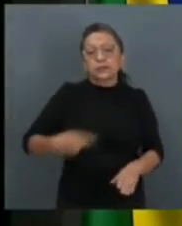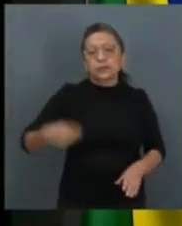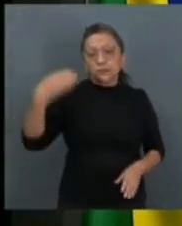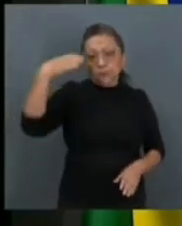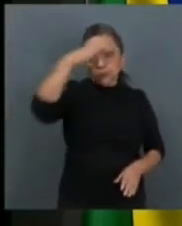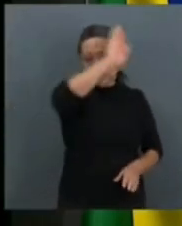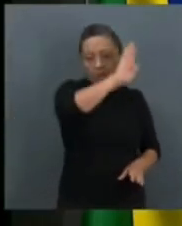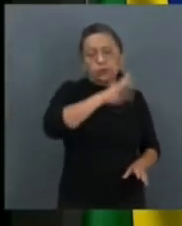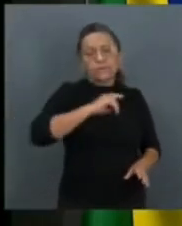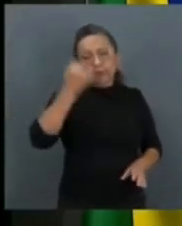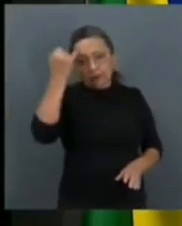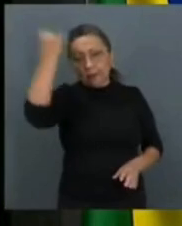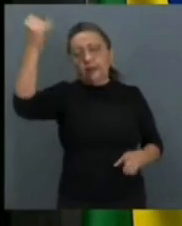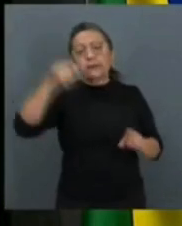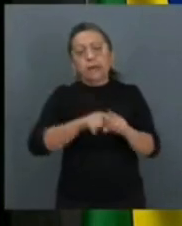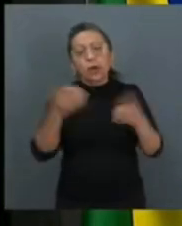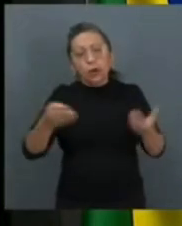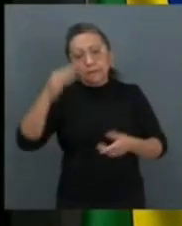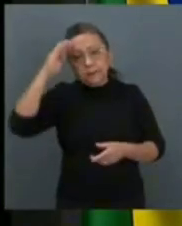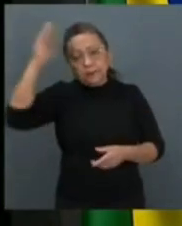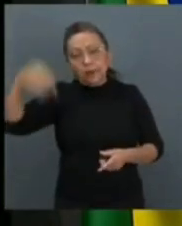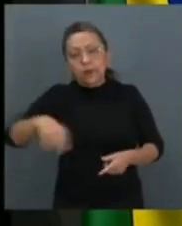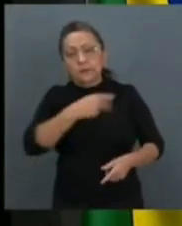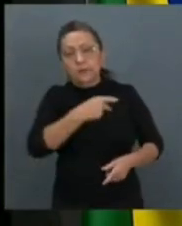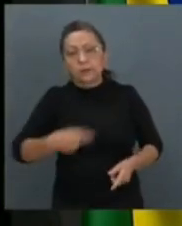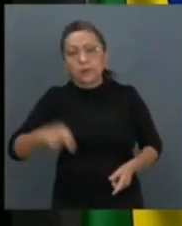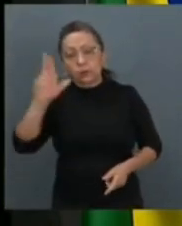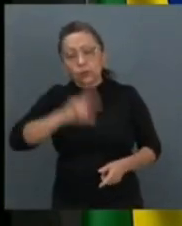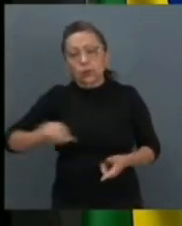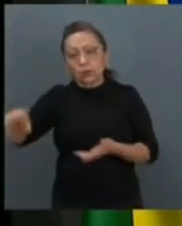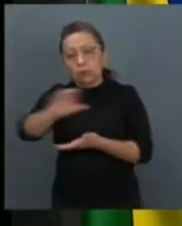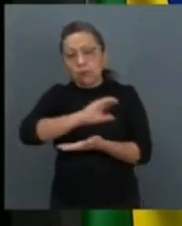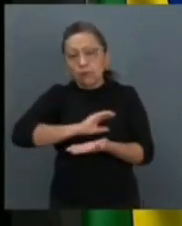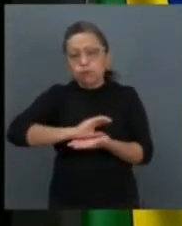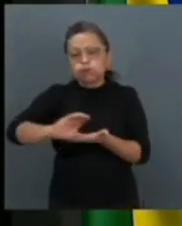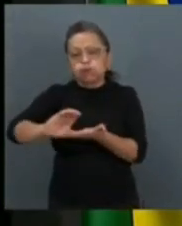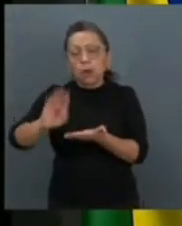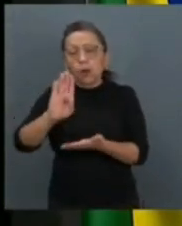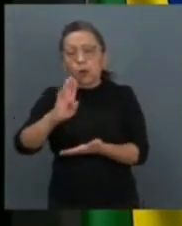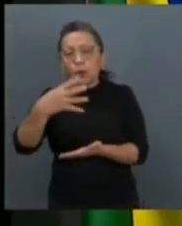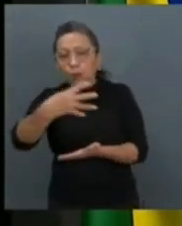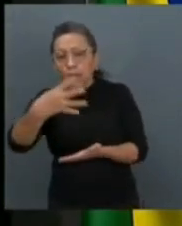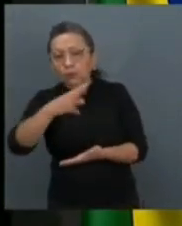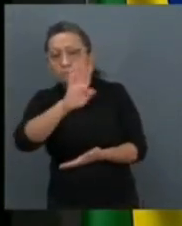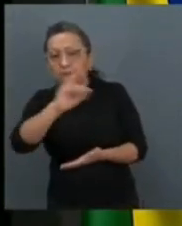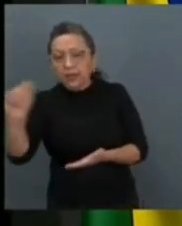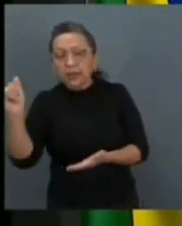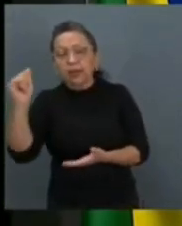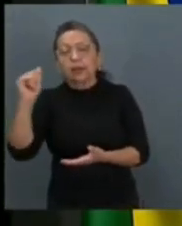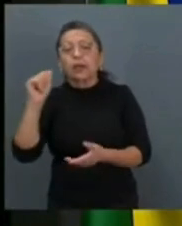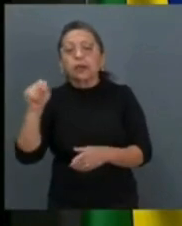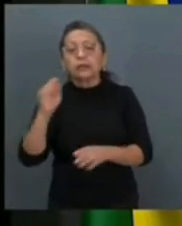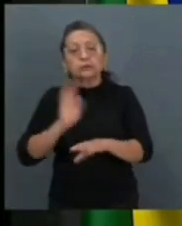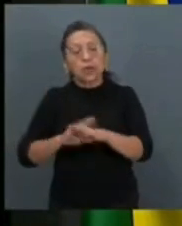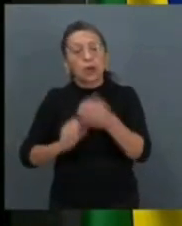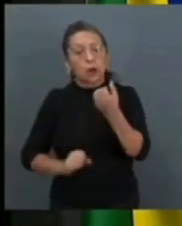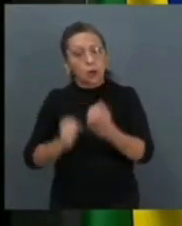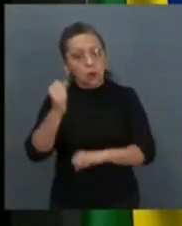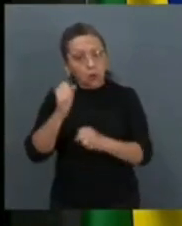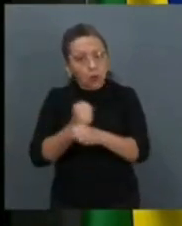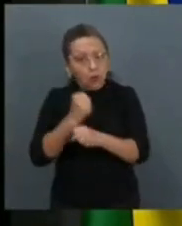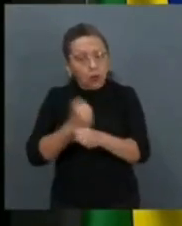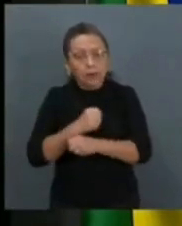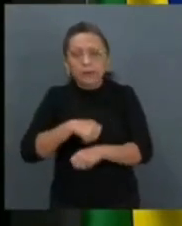e principalmente agora do presidente Lula, que destinou 4 bilhões de reais no PAC, esta obra já está com mais